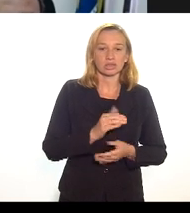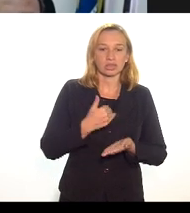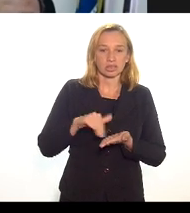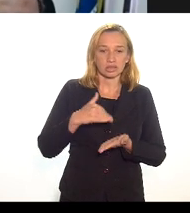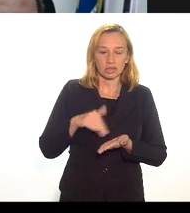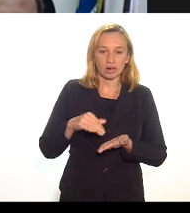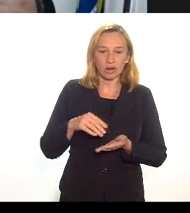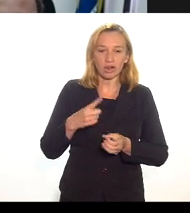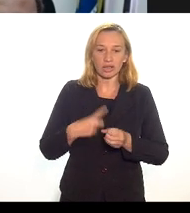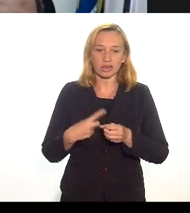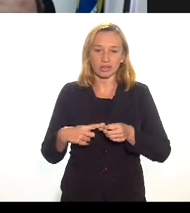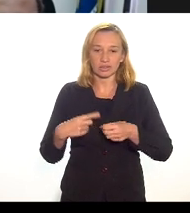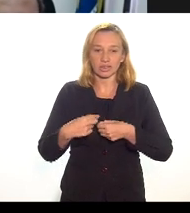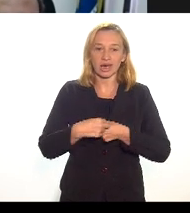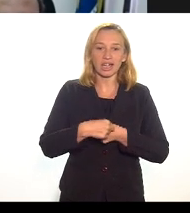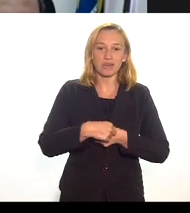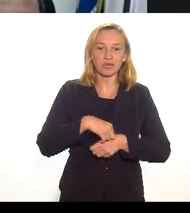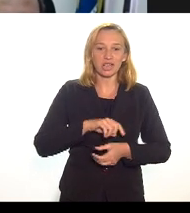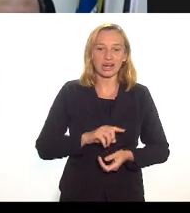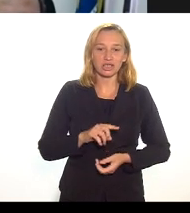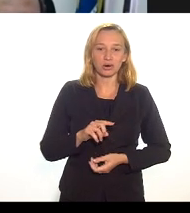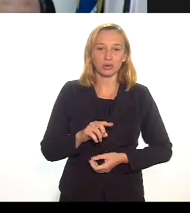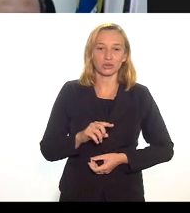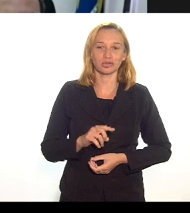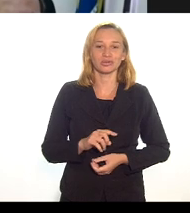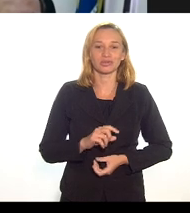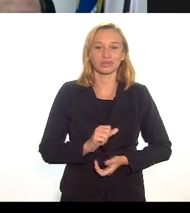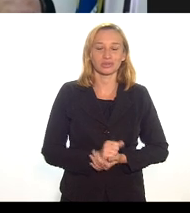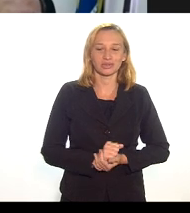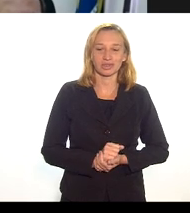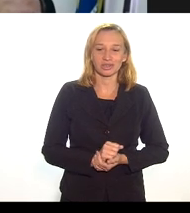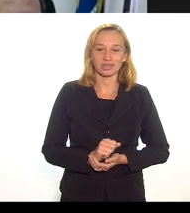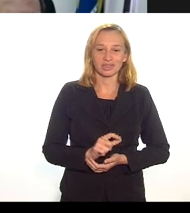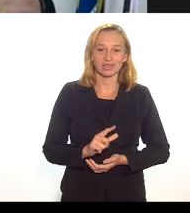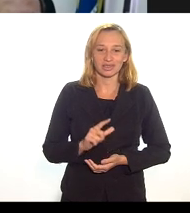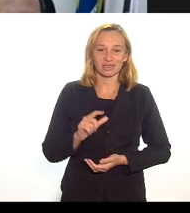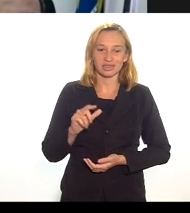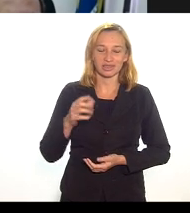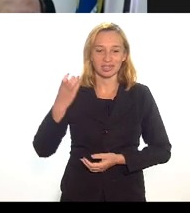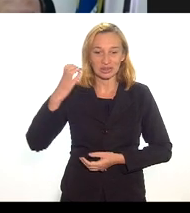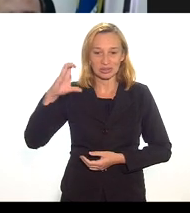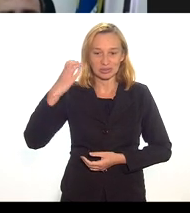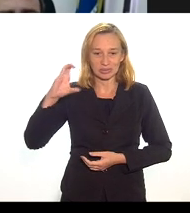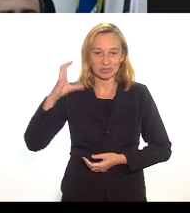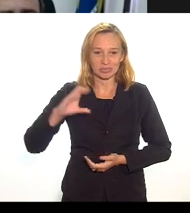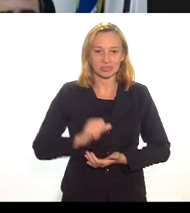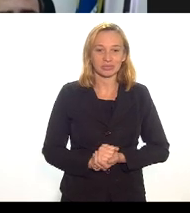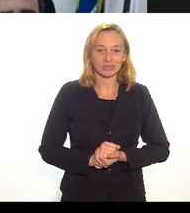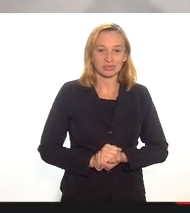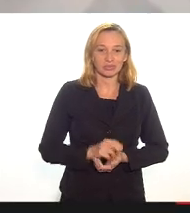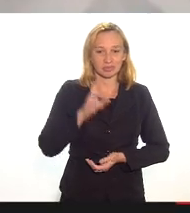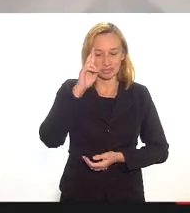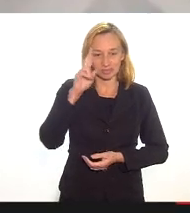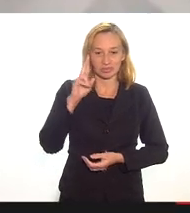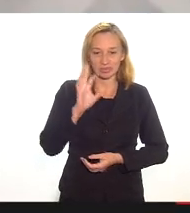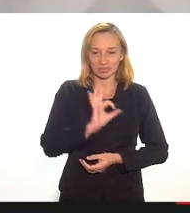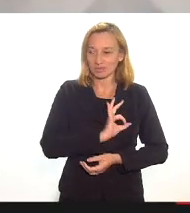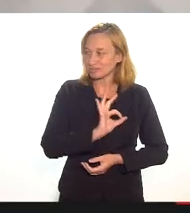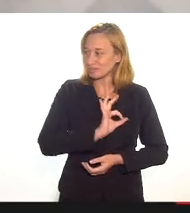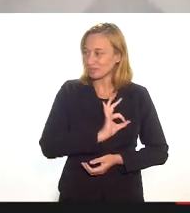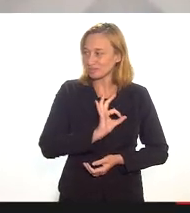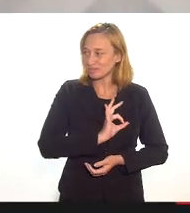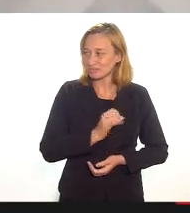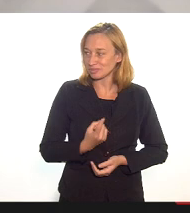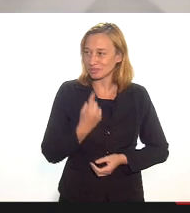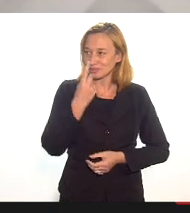também secretário municipal de Niterói, foi dito pelo superintendente que há uma hora